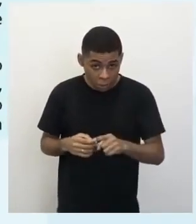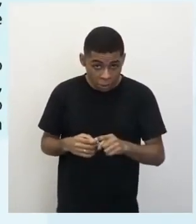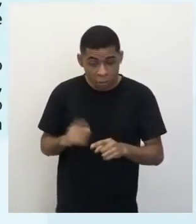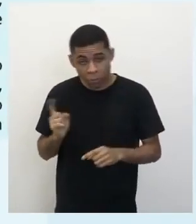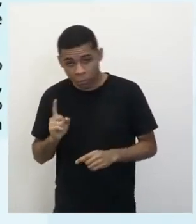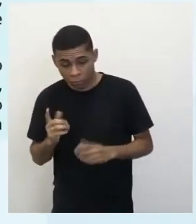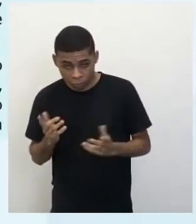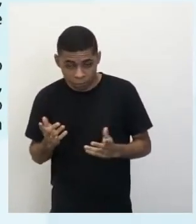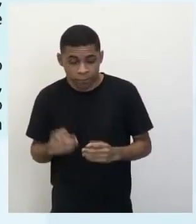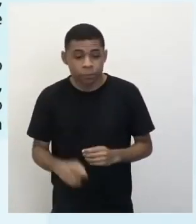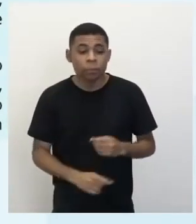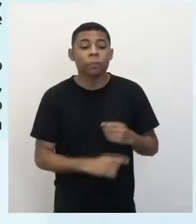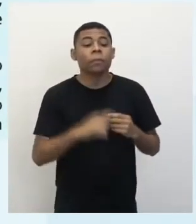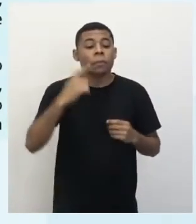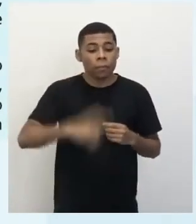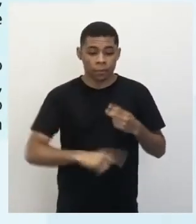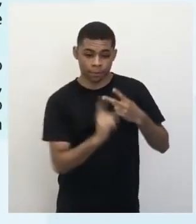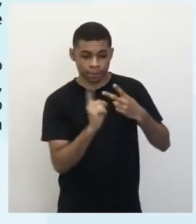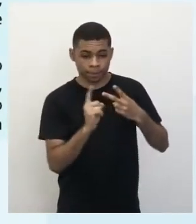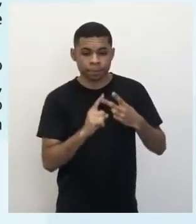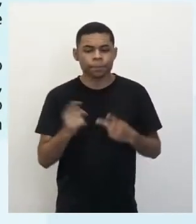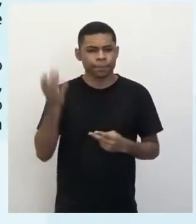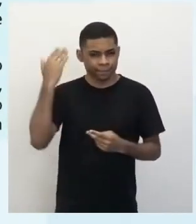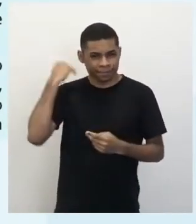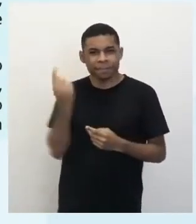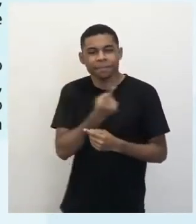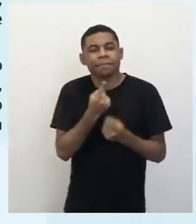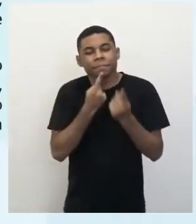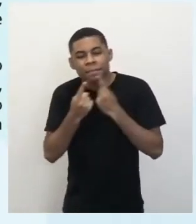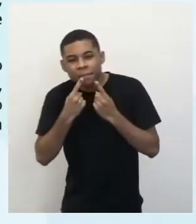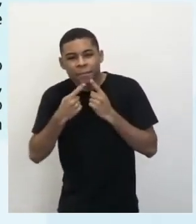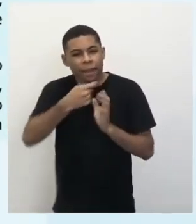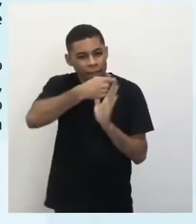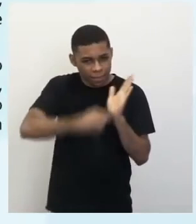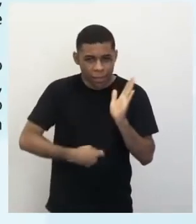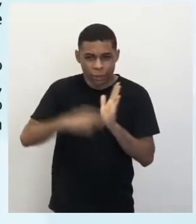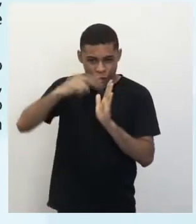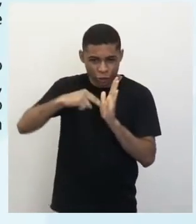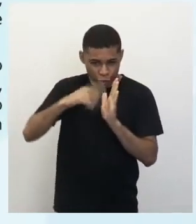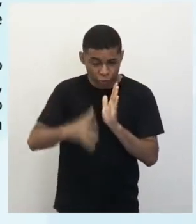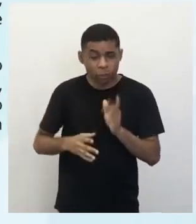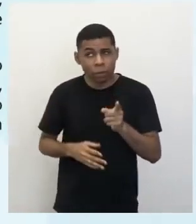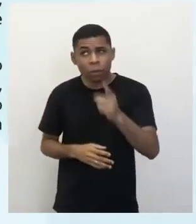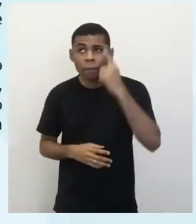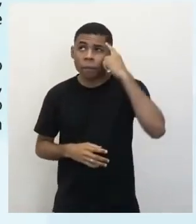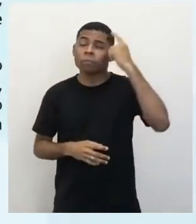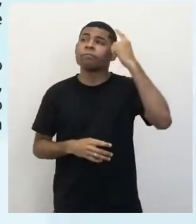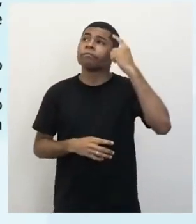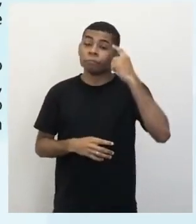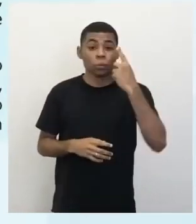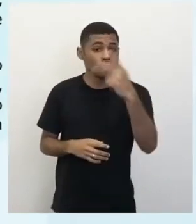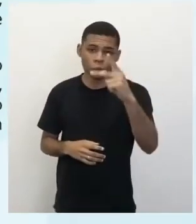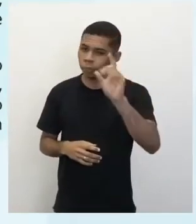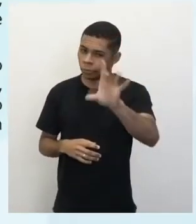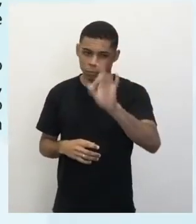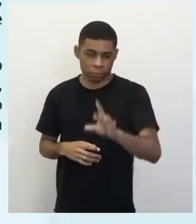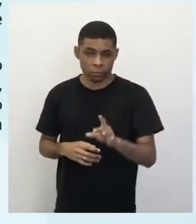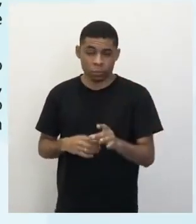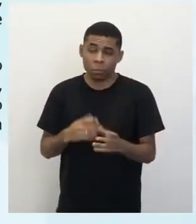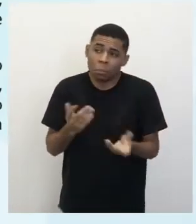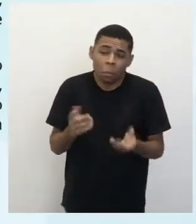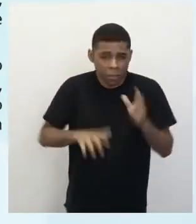não. Em seguida, com base no que nós já conversamos aqui no texto lido, você vai ter suas próprias ideias. Selecione